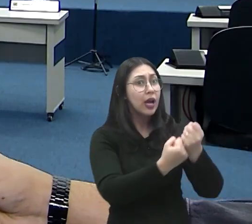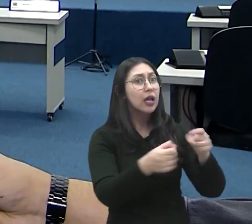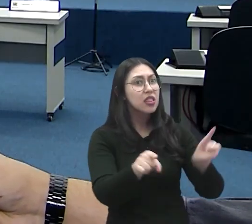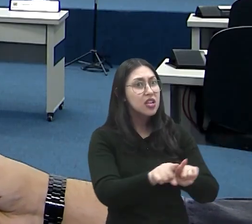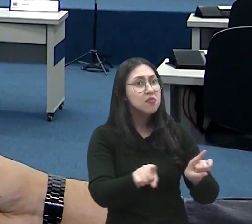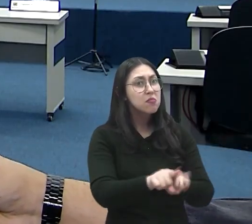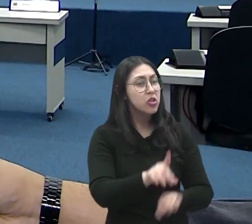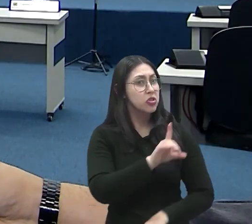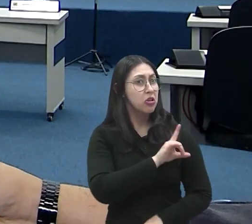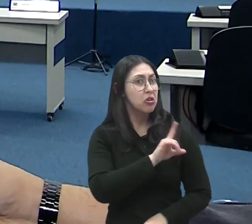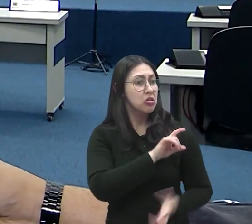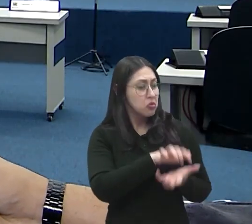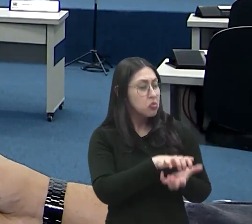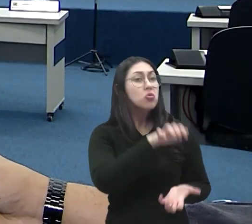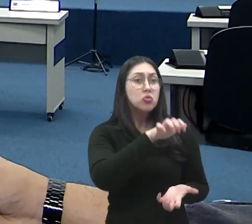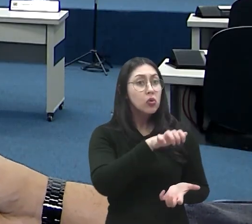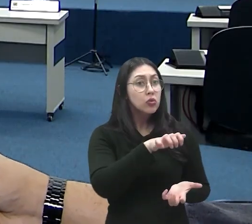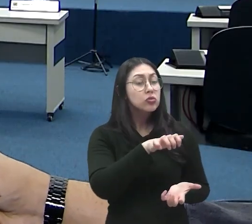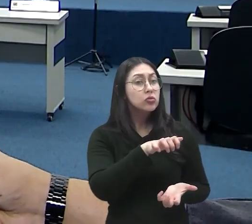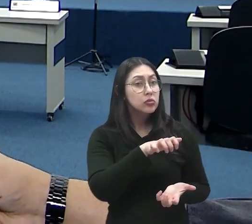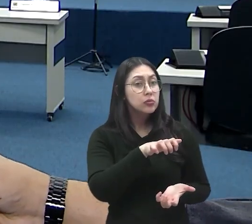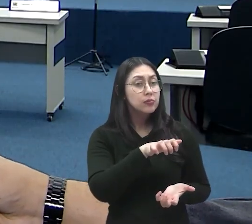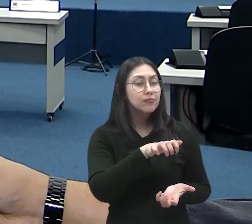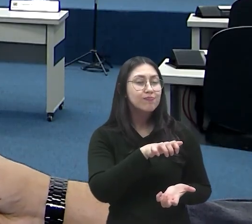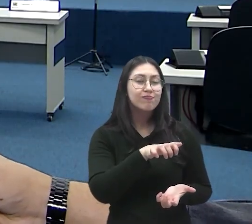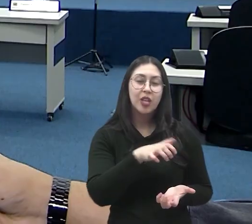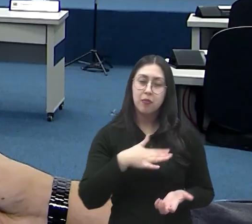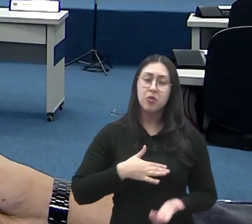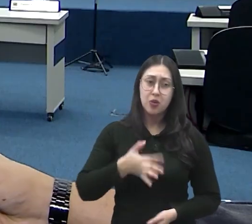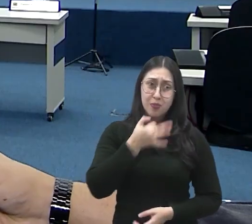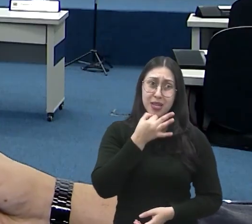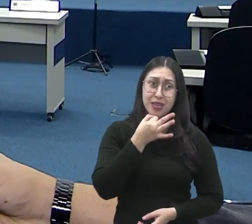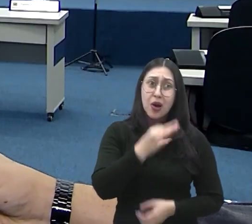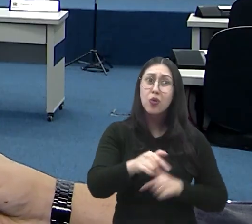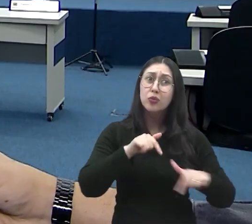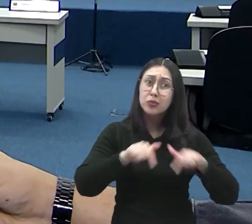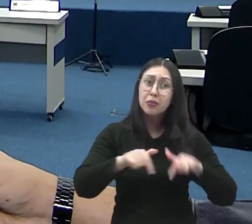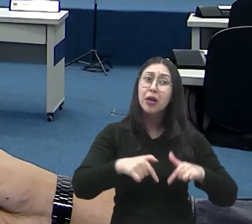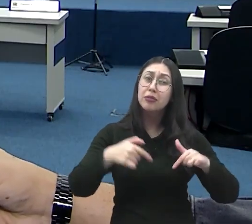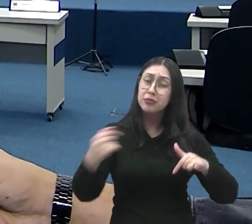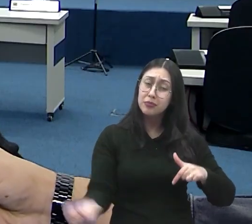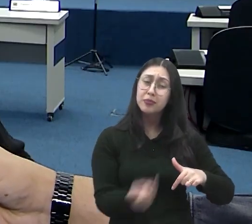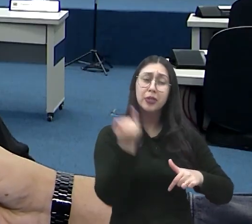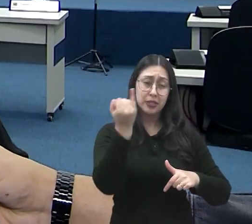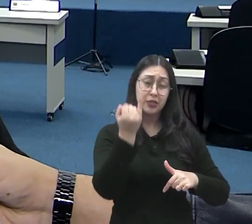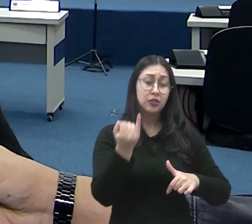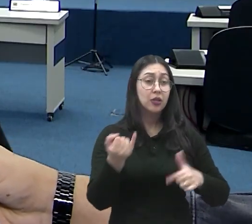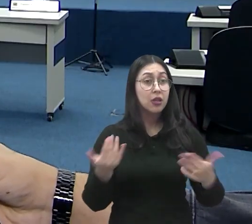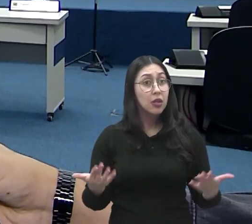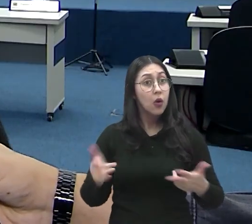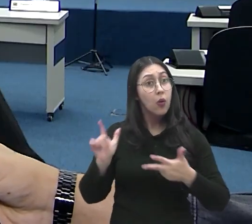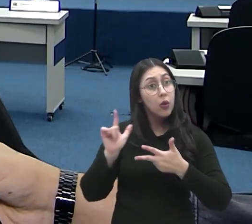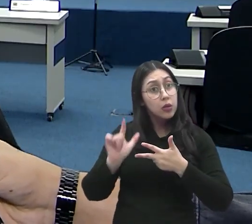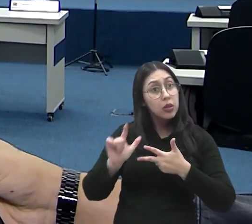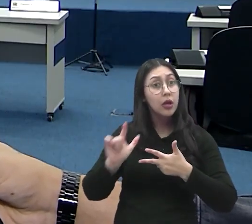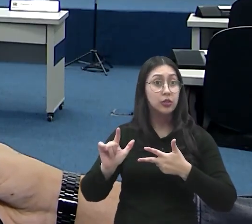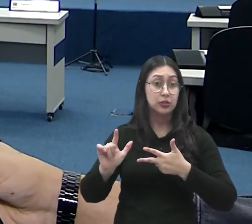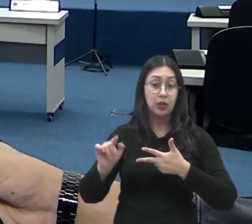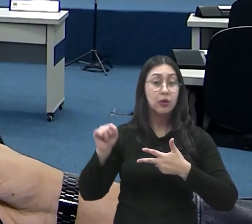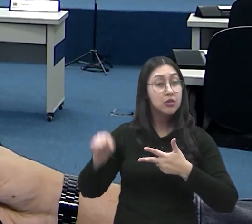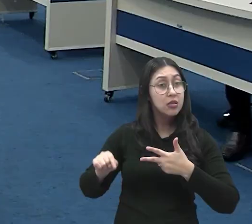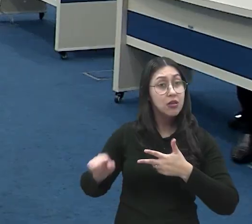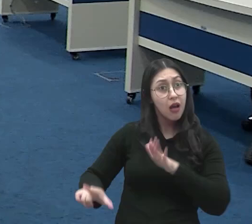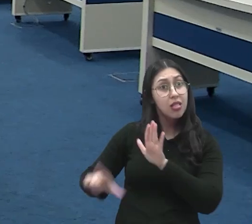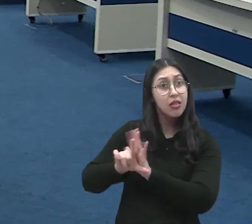fortalecendo as próprias delegacias dos idosos que tem já no estado de São Paulo, eu creio que é um trabalho que nós temos que fazer. Então a legislação, ela quer pegar